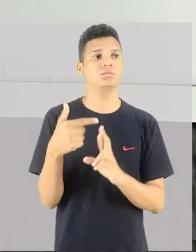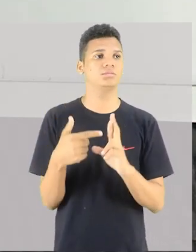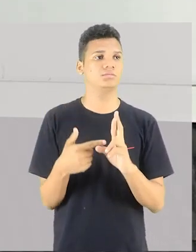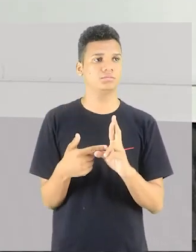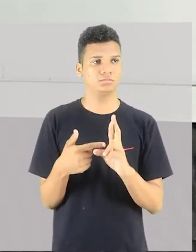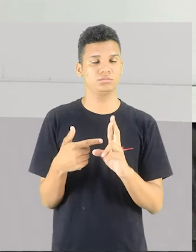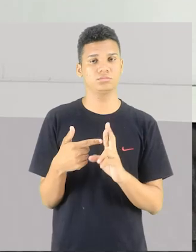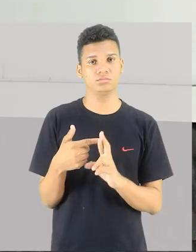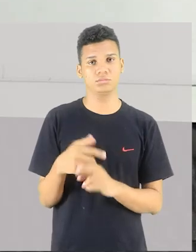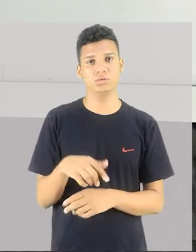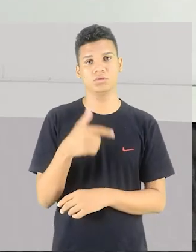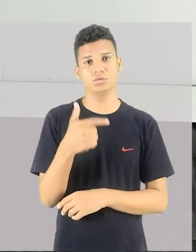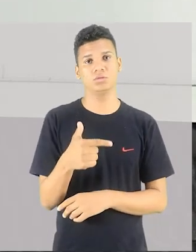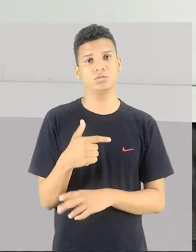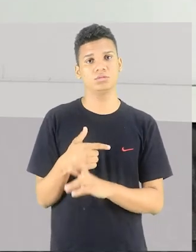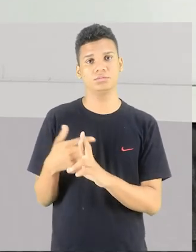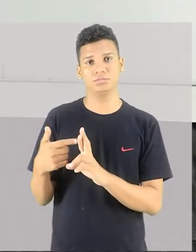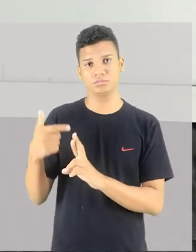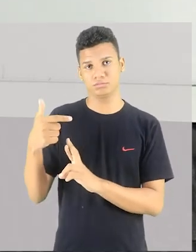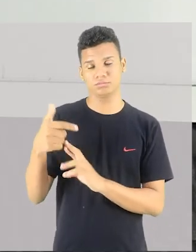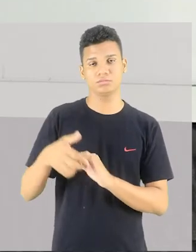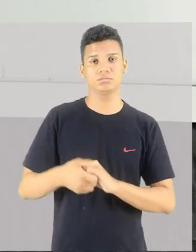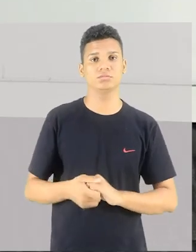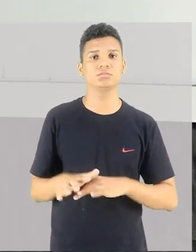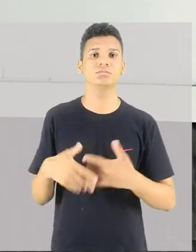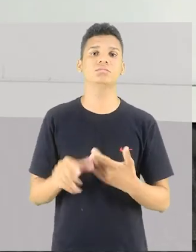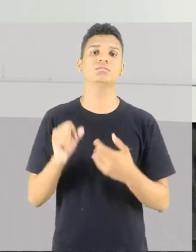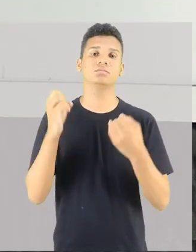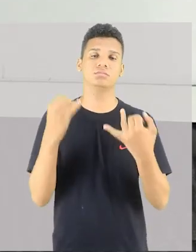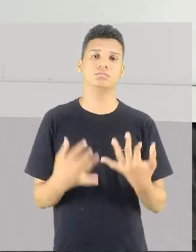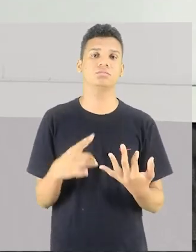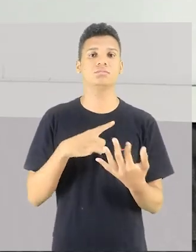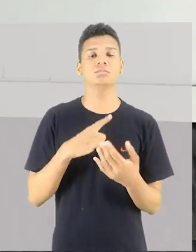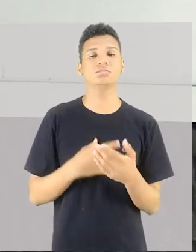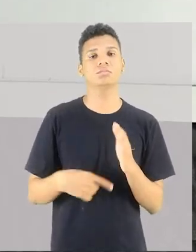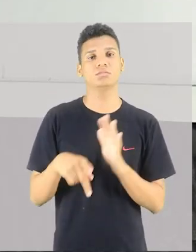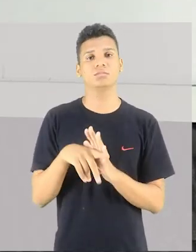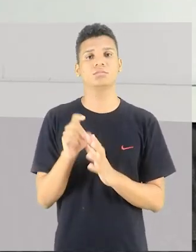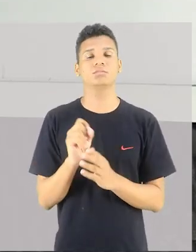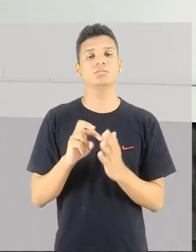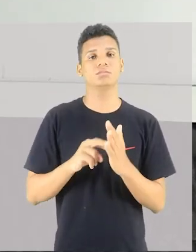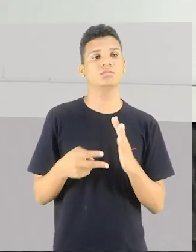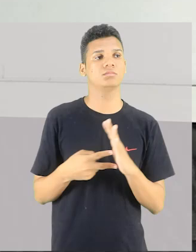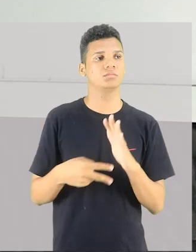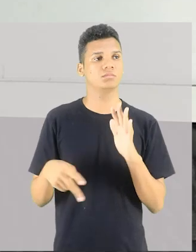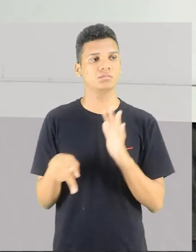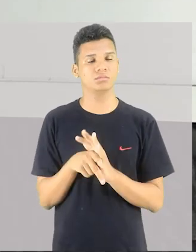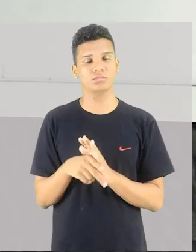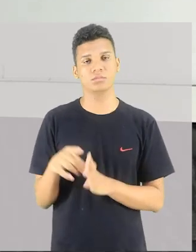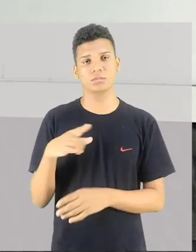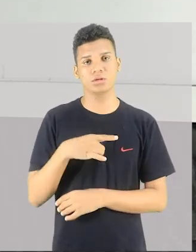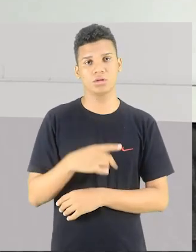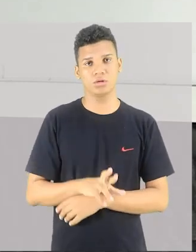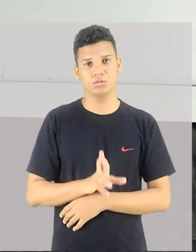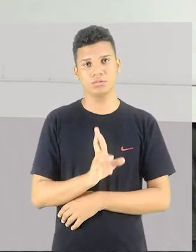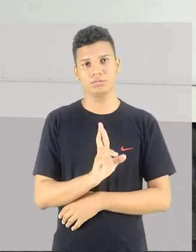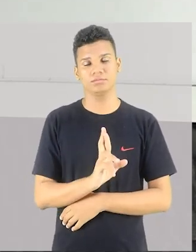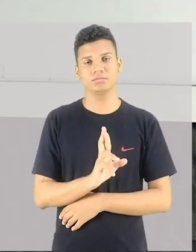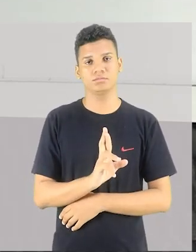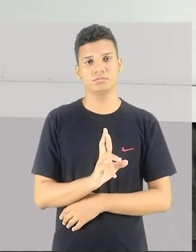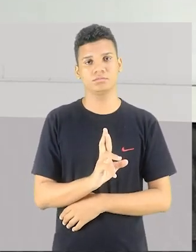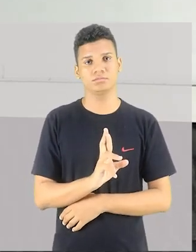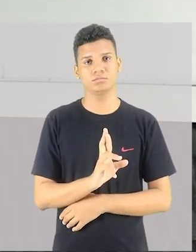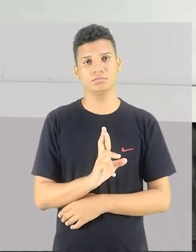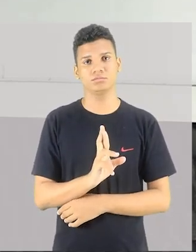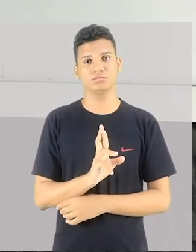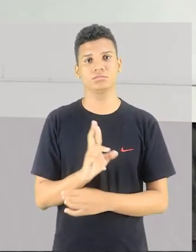e a gente sabe também que a potência passa para outro lado na forma de raiz então você vai ter que o r vai ser